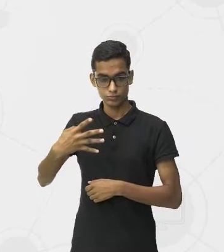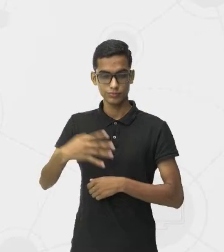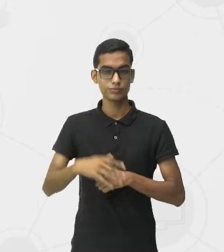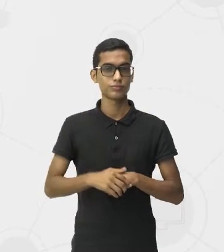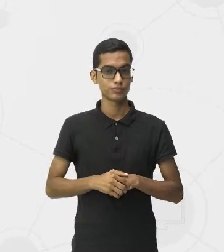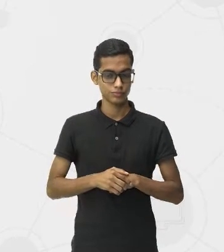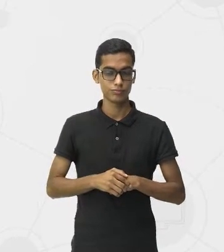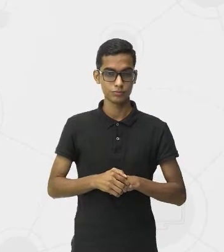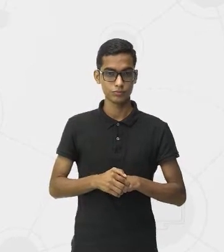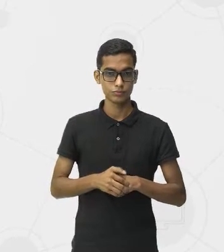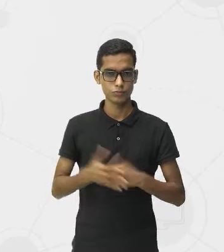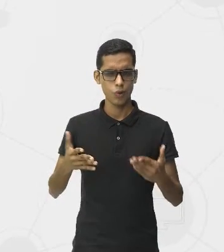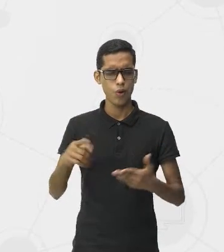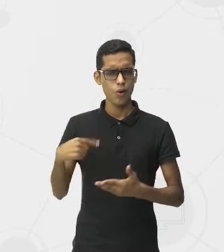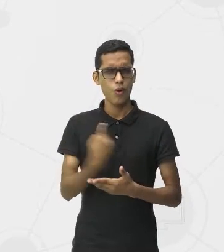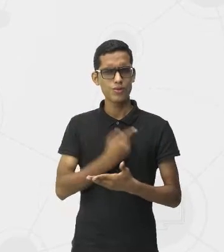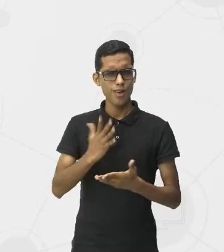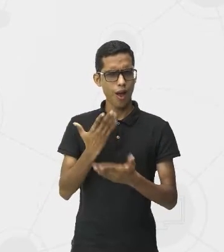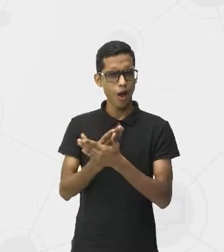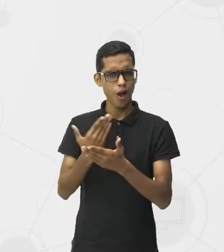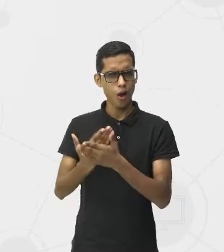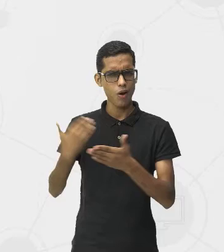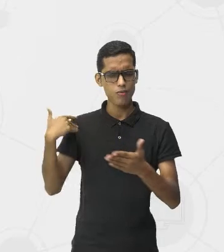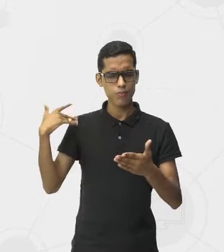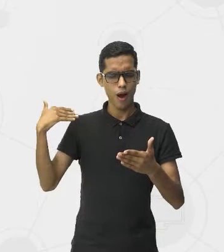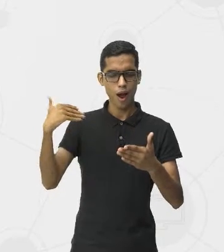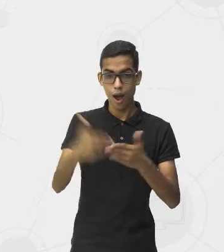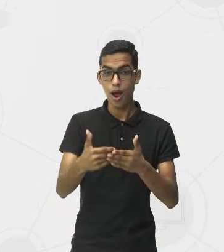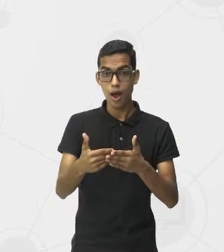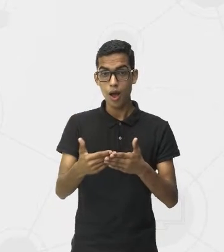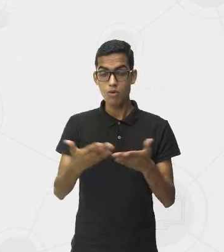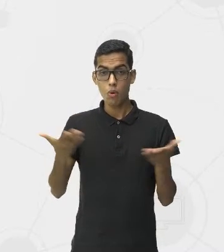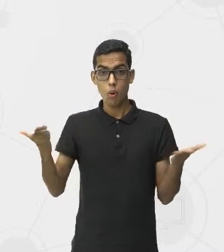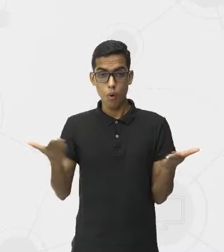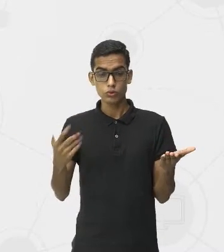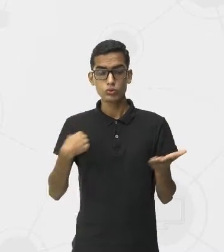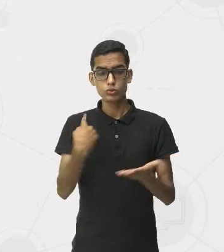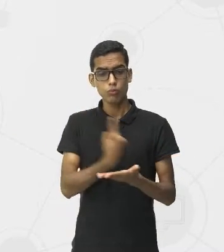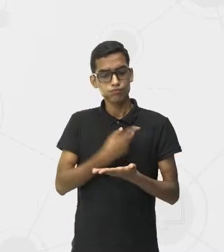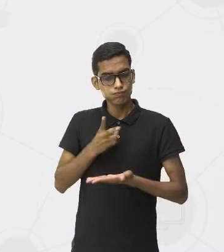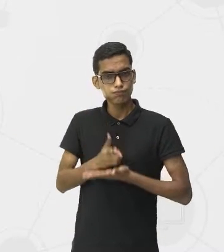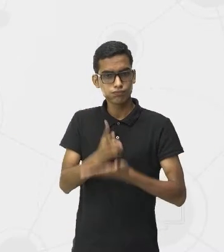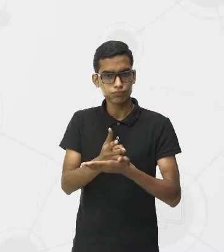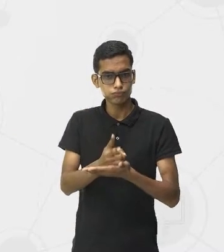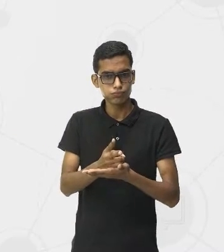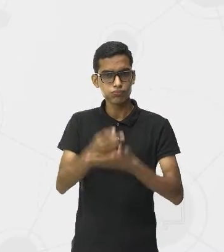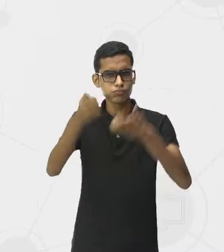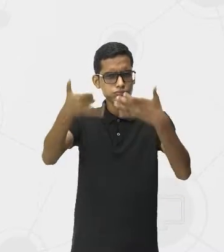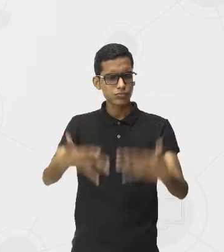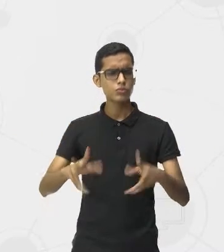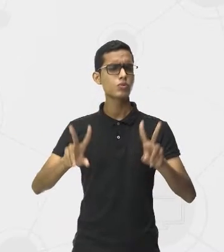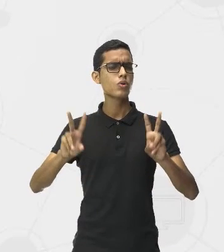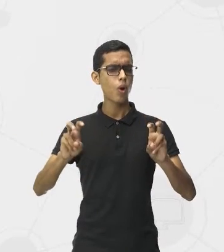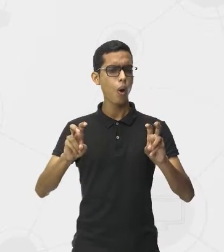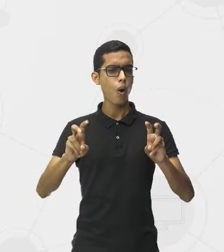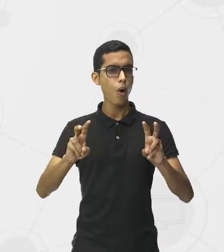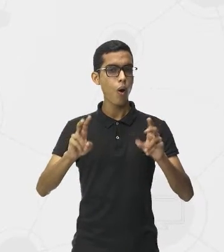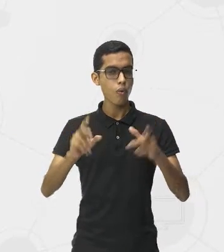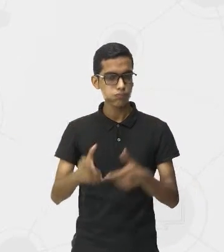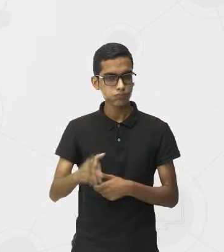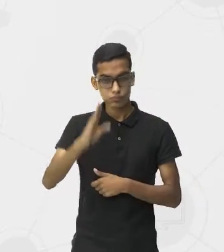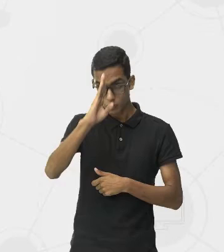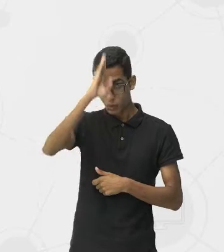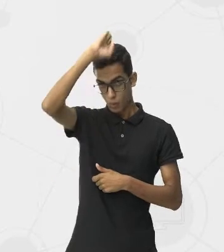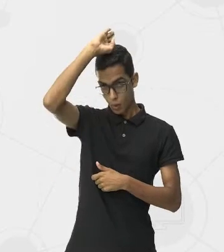224. Gente, o quanto a gente já percorreu nessa nossa viagem. A gente vai continuar a falar sobre a Roma